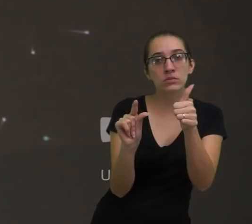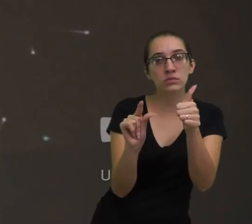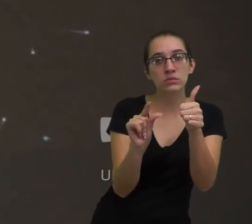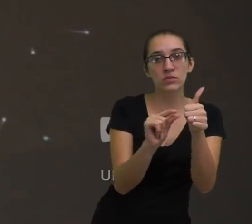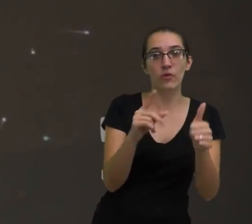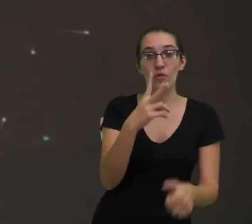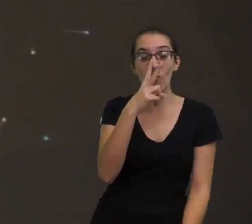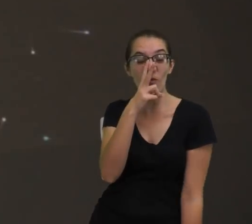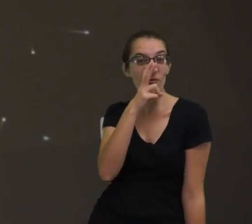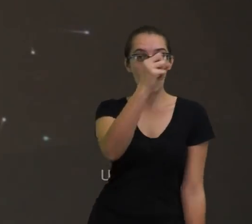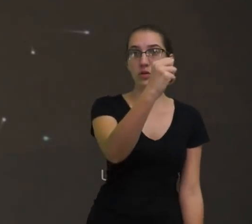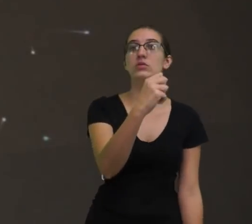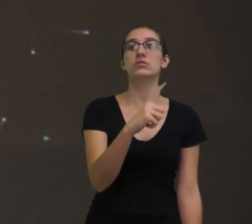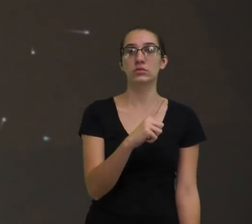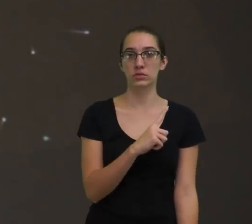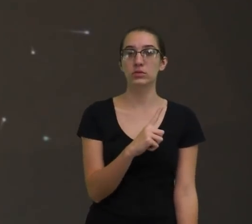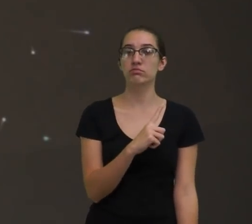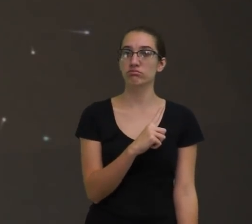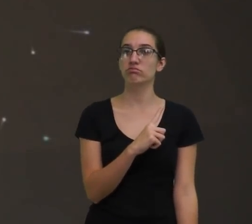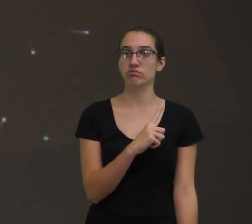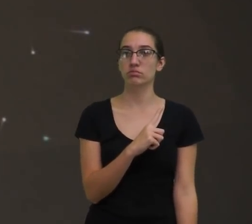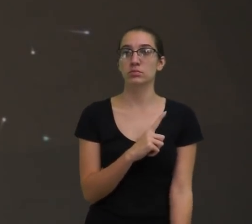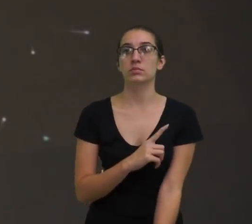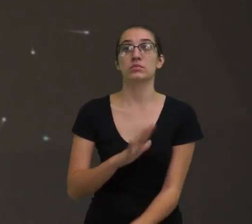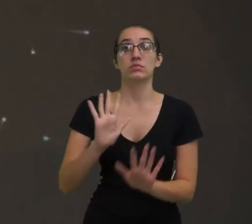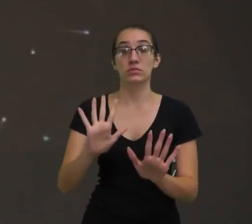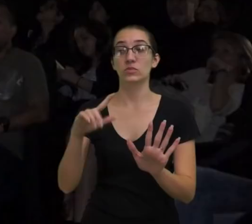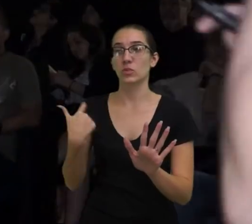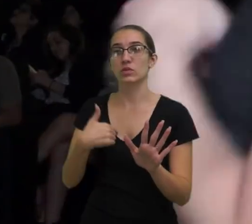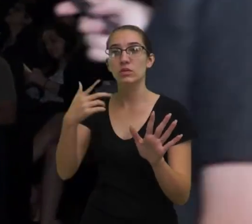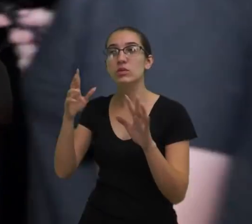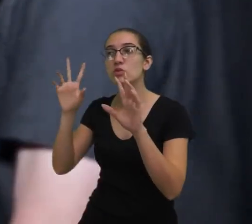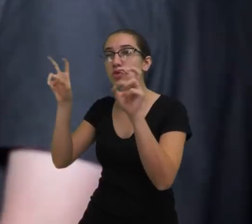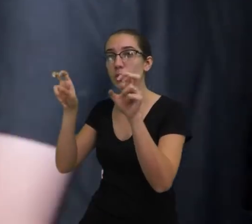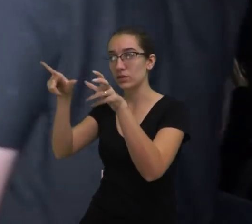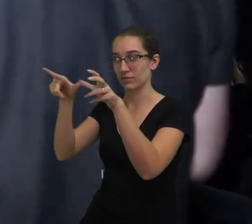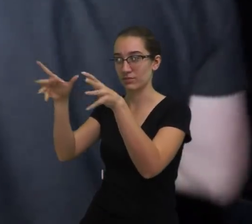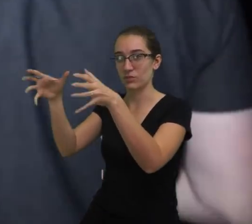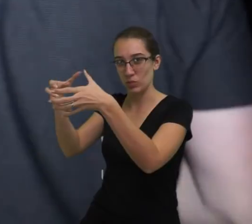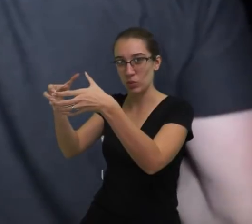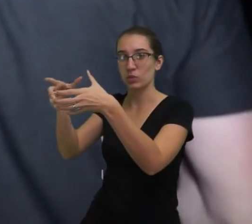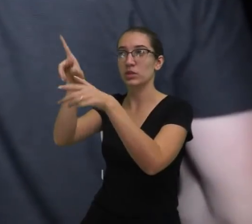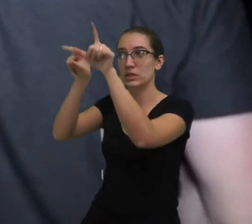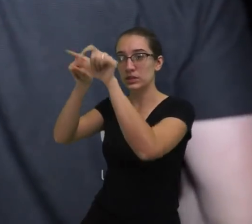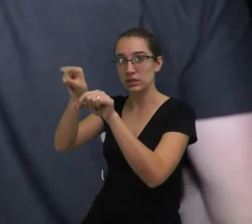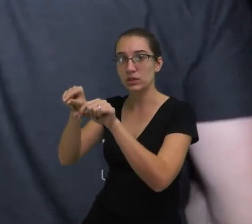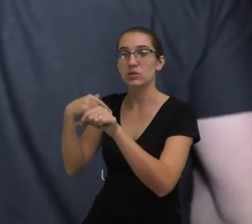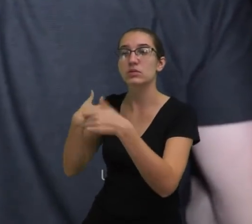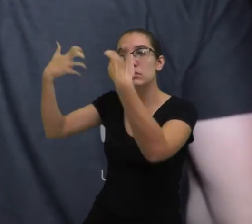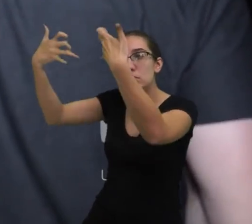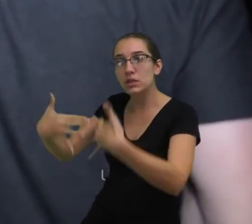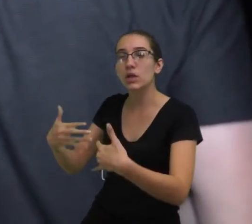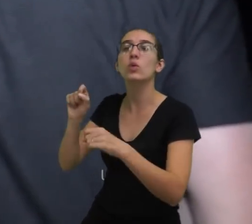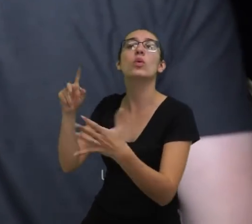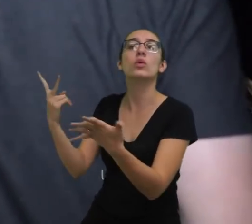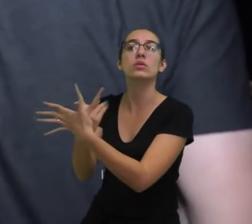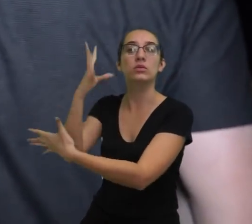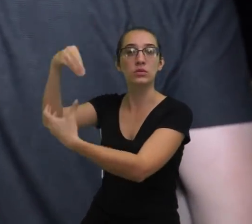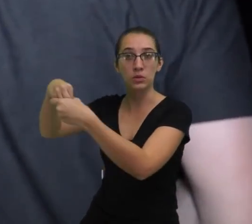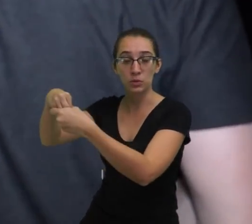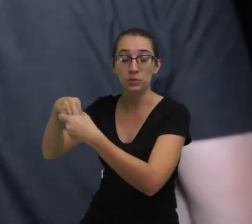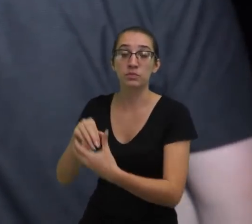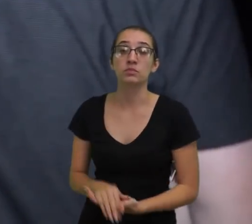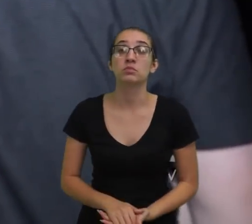voltar para falar desse aglomerado central de estrelas, tá? E o que acontece nele. Então, primeira coisa interessante é, o que quer que seja que esteja